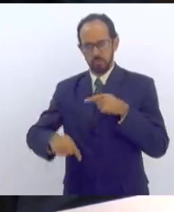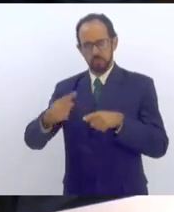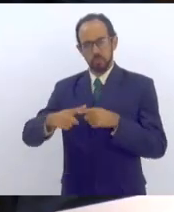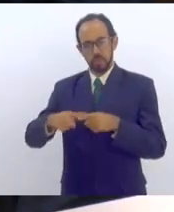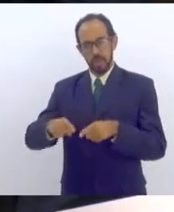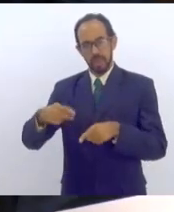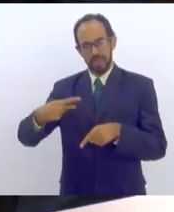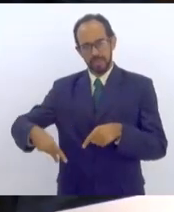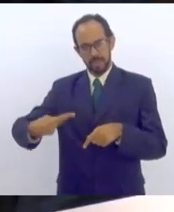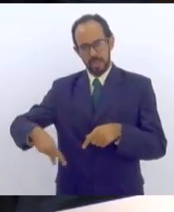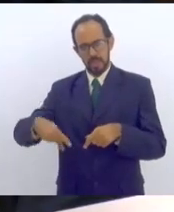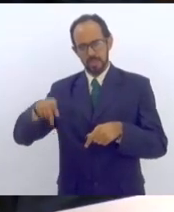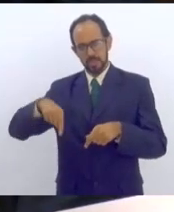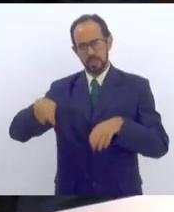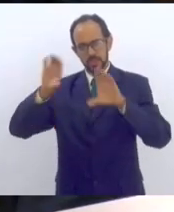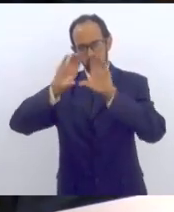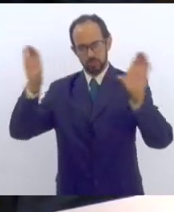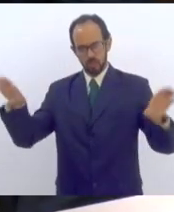de Deus.